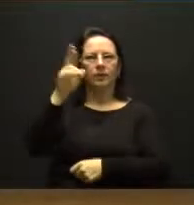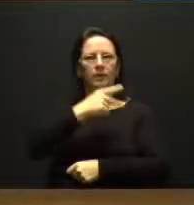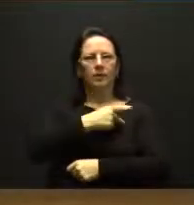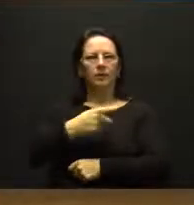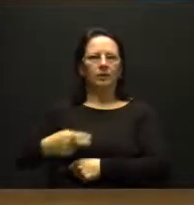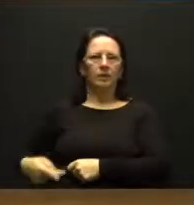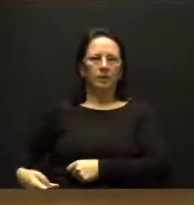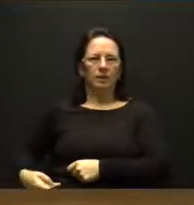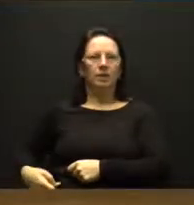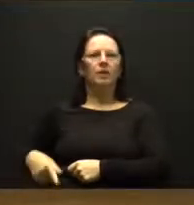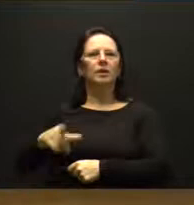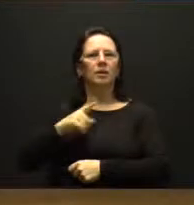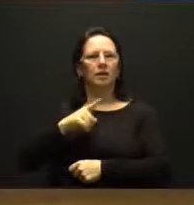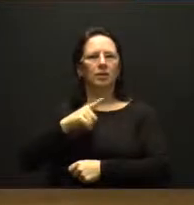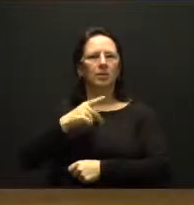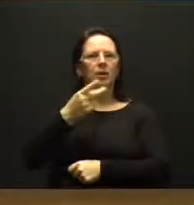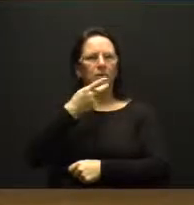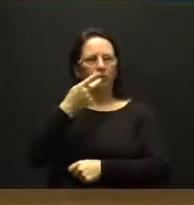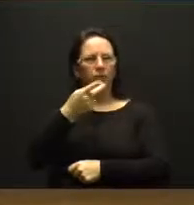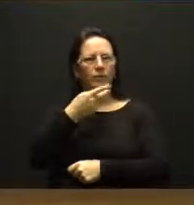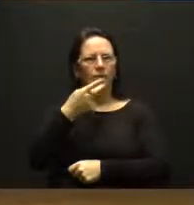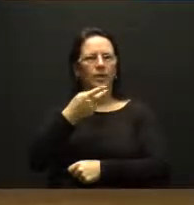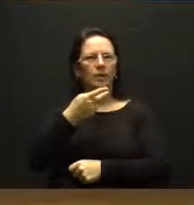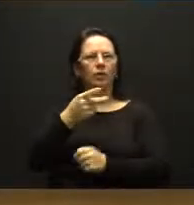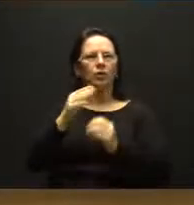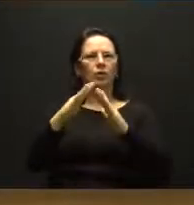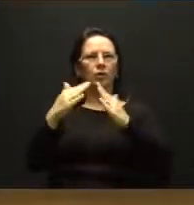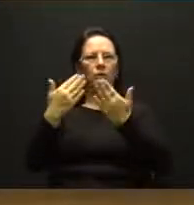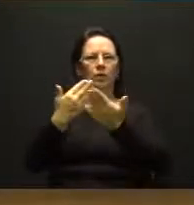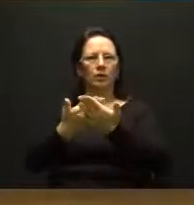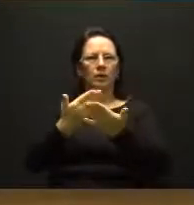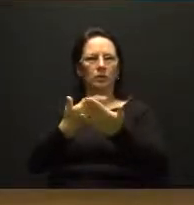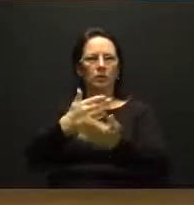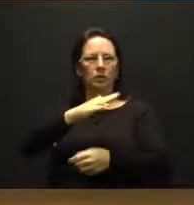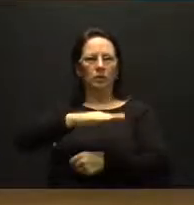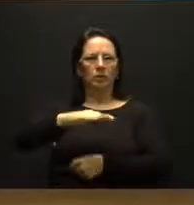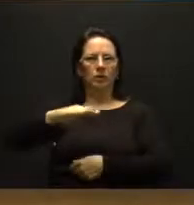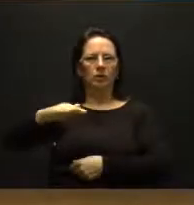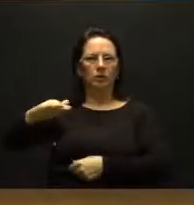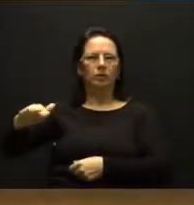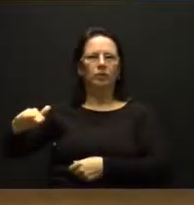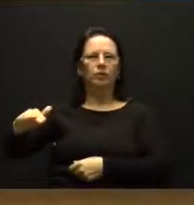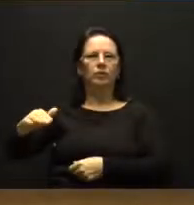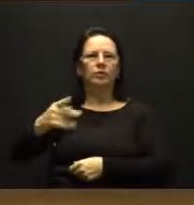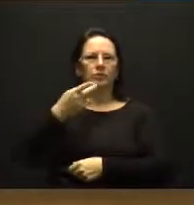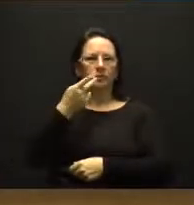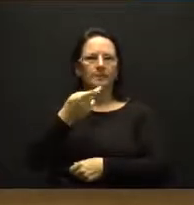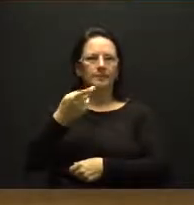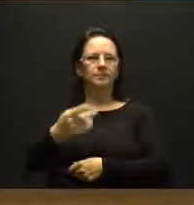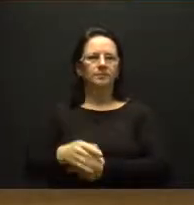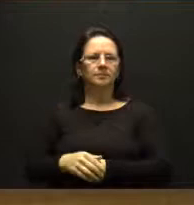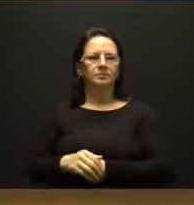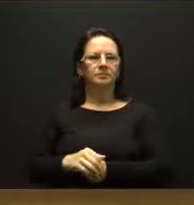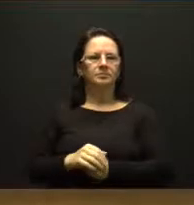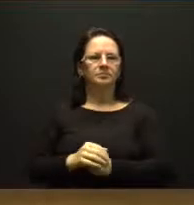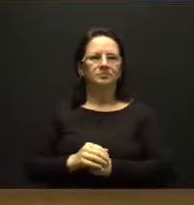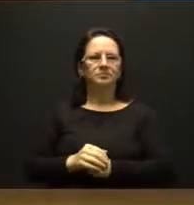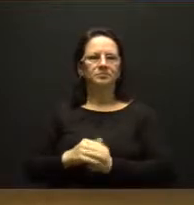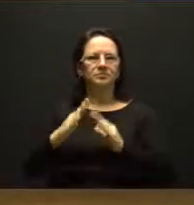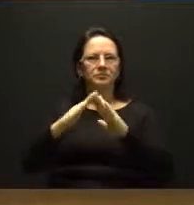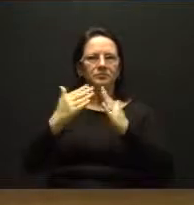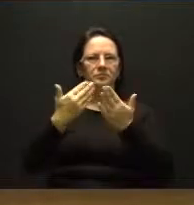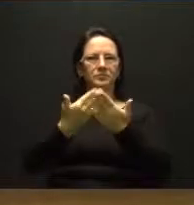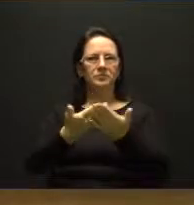gostaria de acrescentar em relação às creches o que foi colocado aqui pela vossa excelência as creches